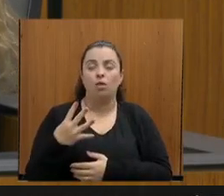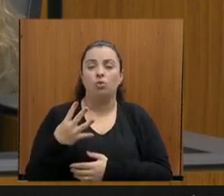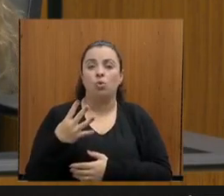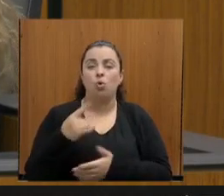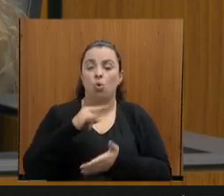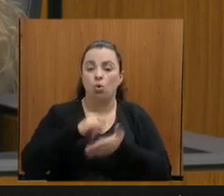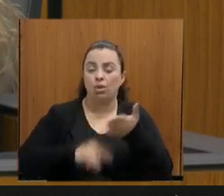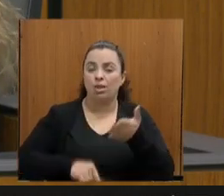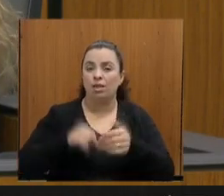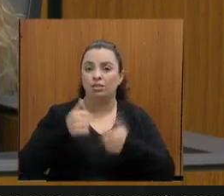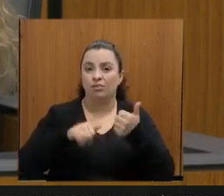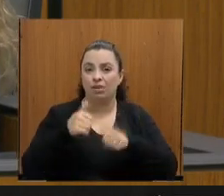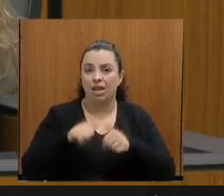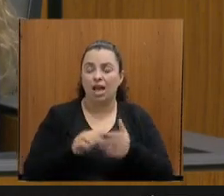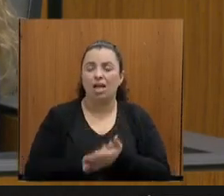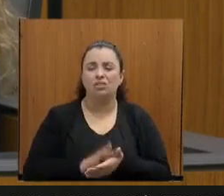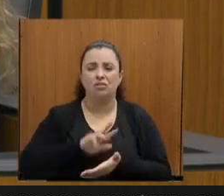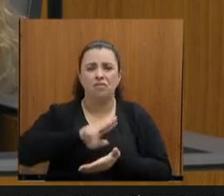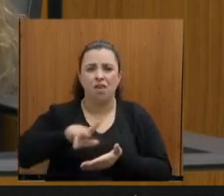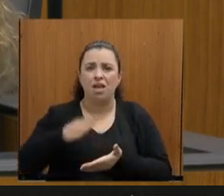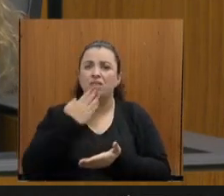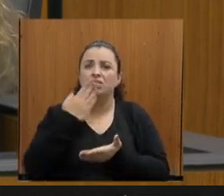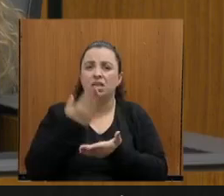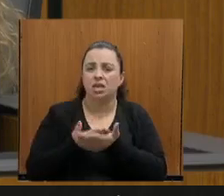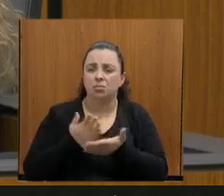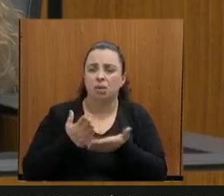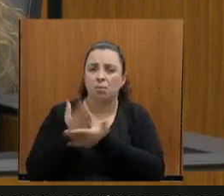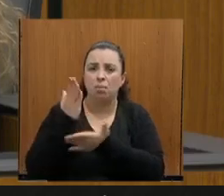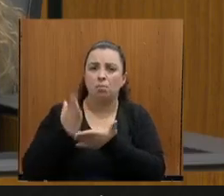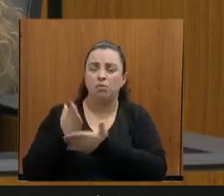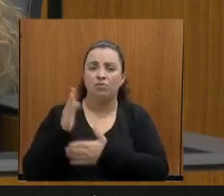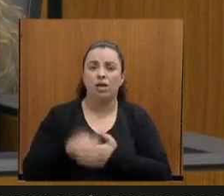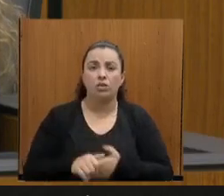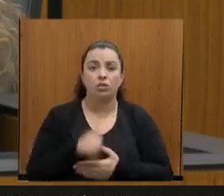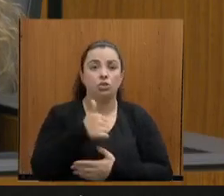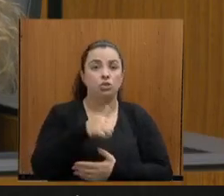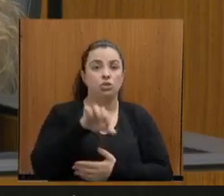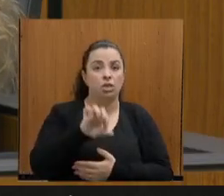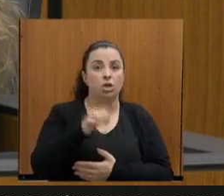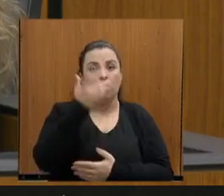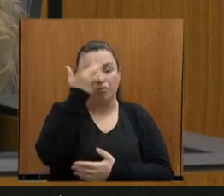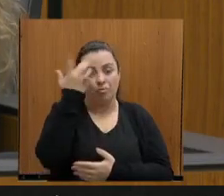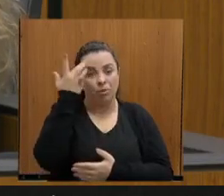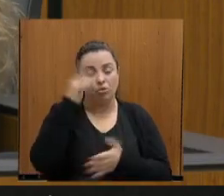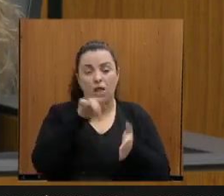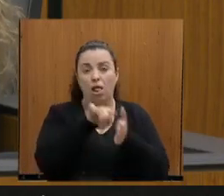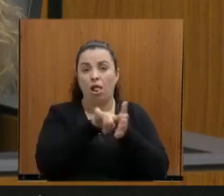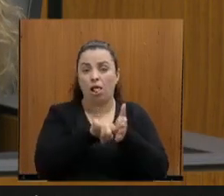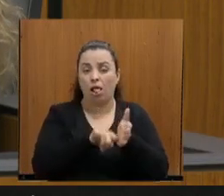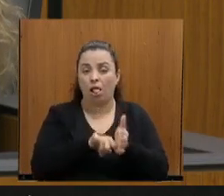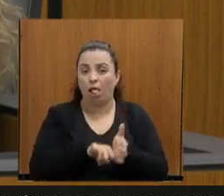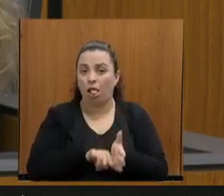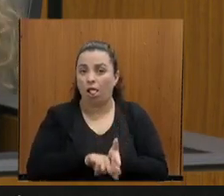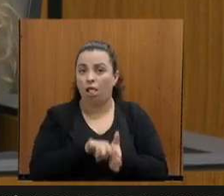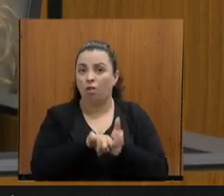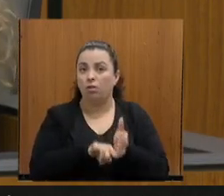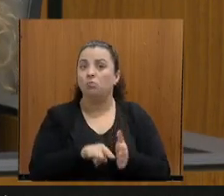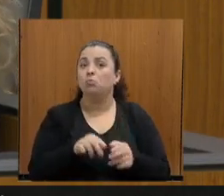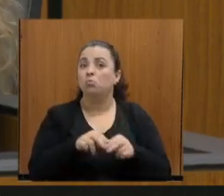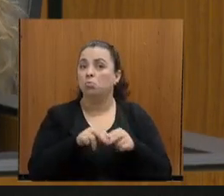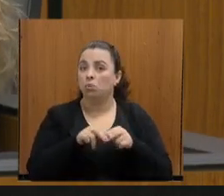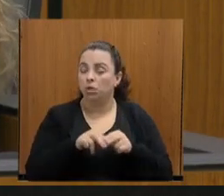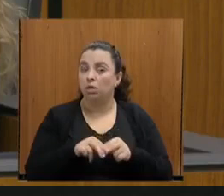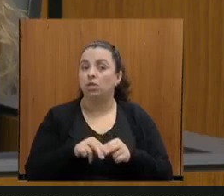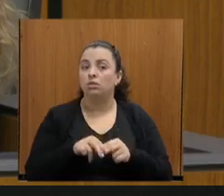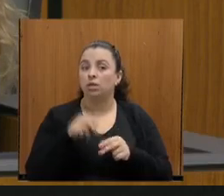E aí 16 pessoas e nove empresas investigadas como a série de imputação é da